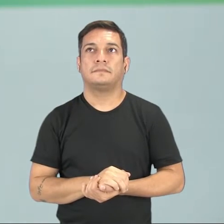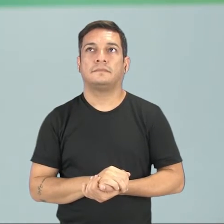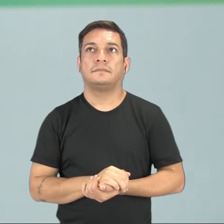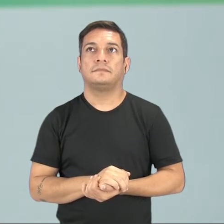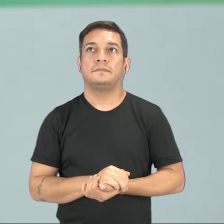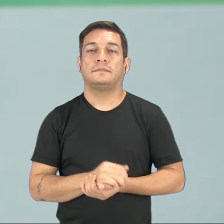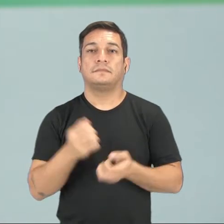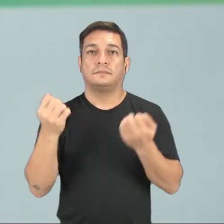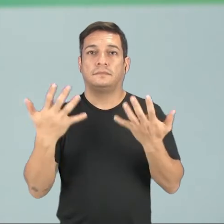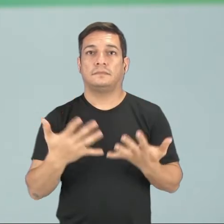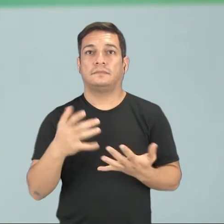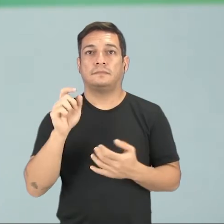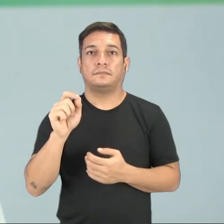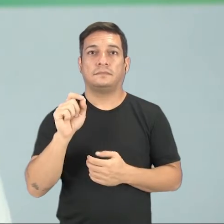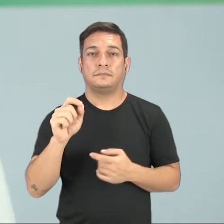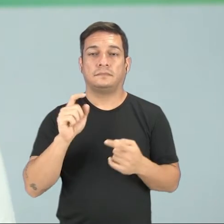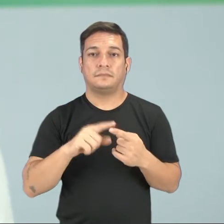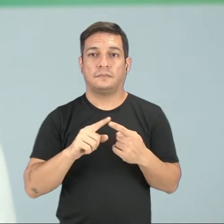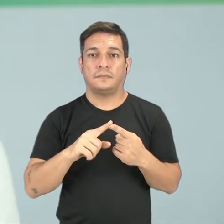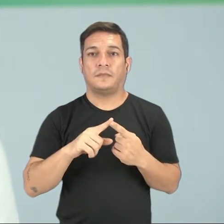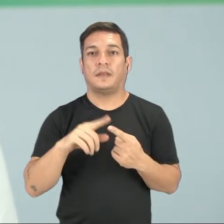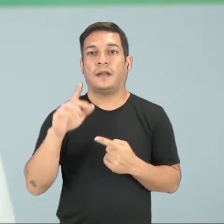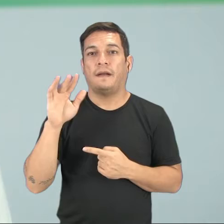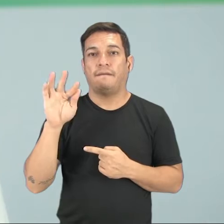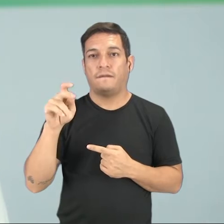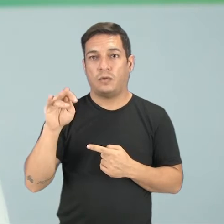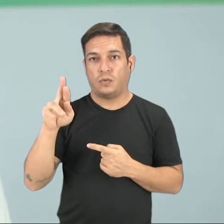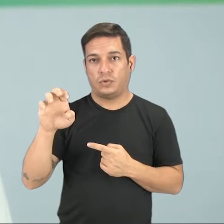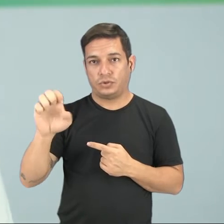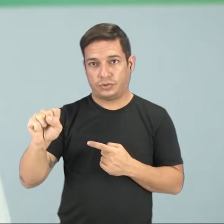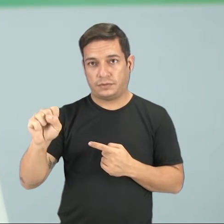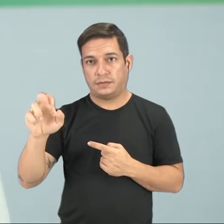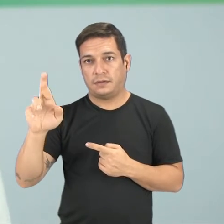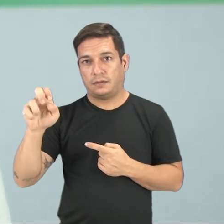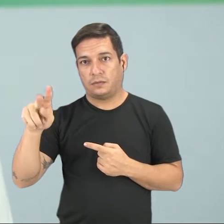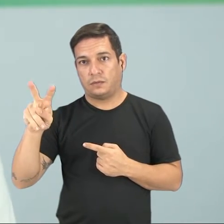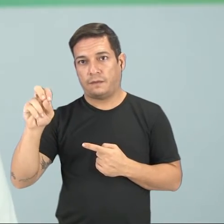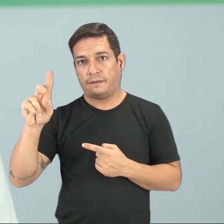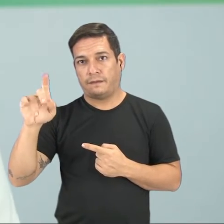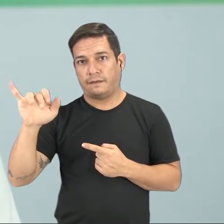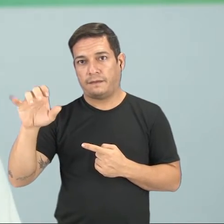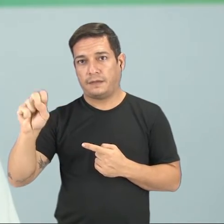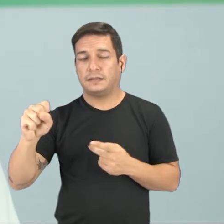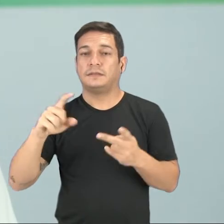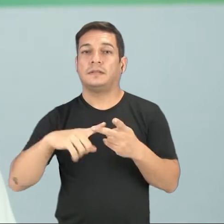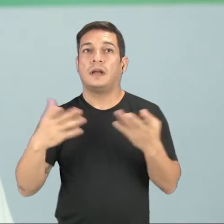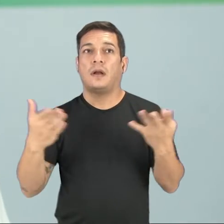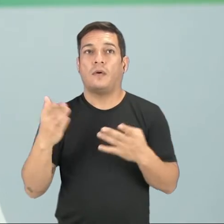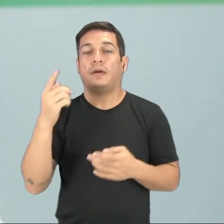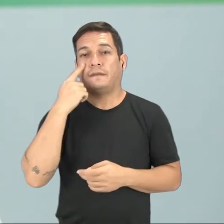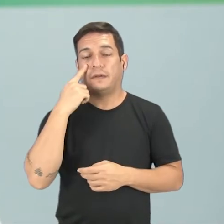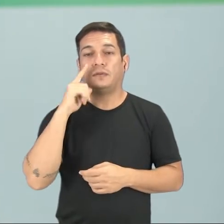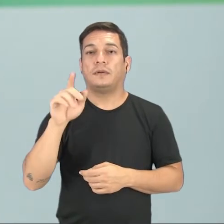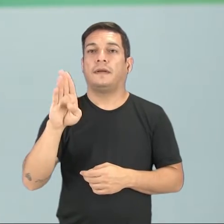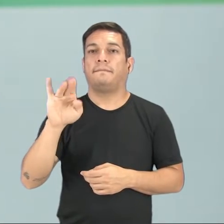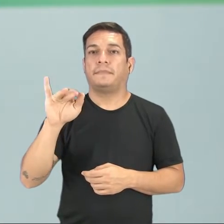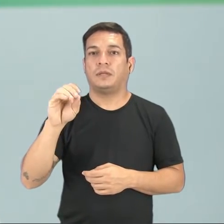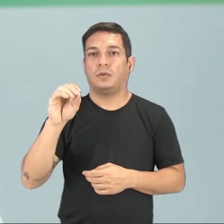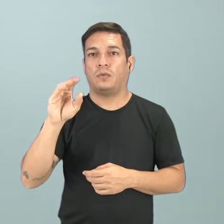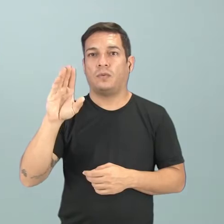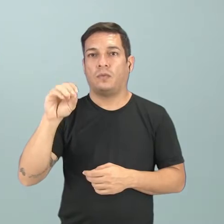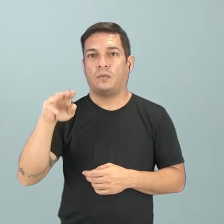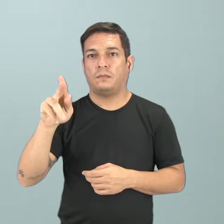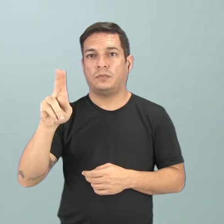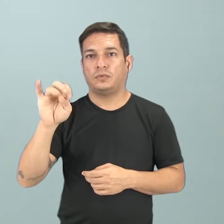Então, nós falamos de fontes não renováveis e iremos falar agora de biocombustíveis, que fazem parte